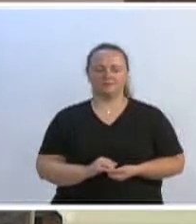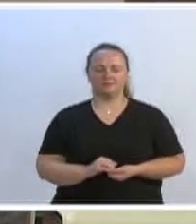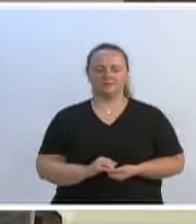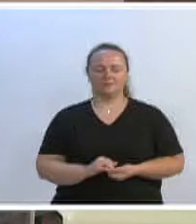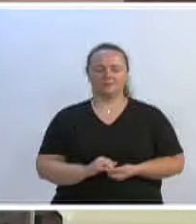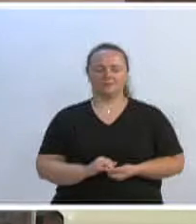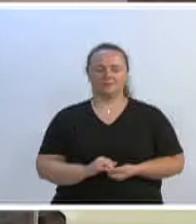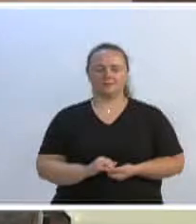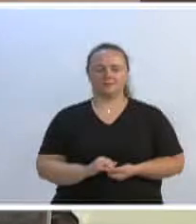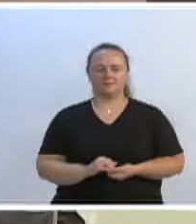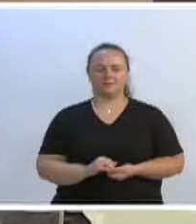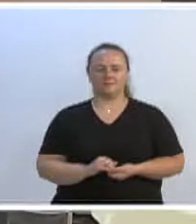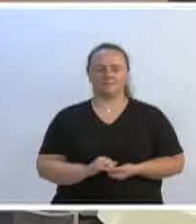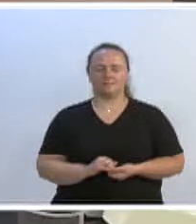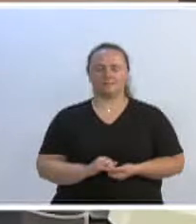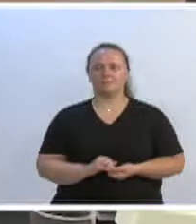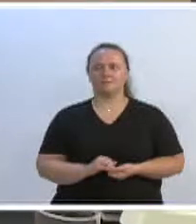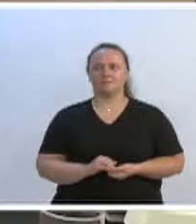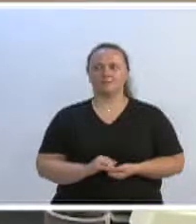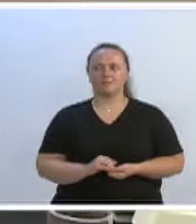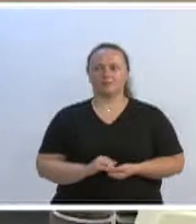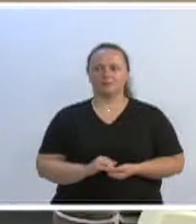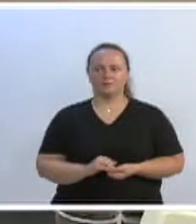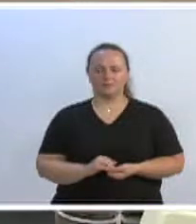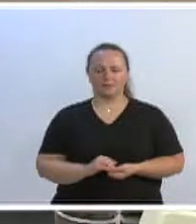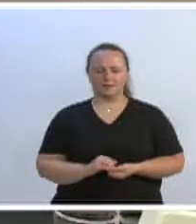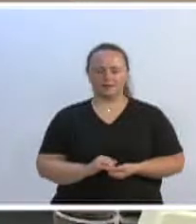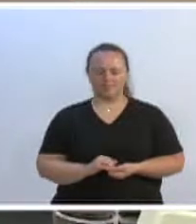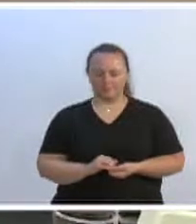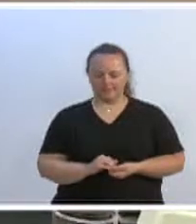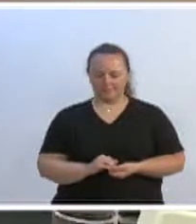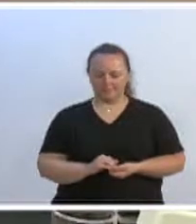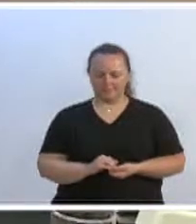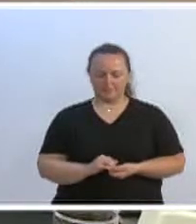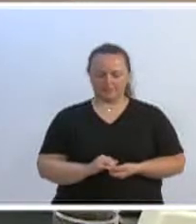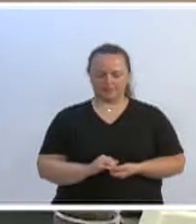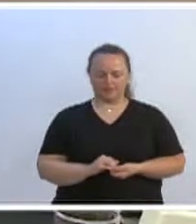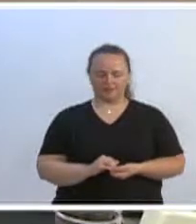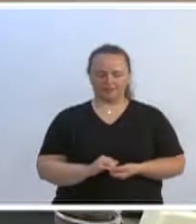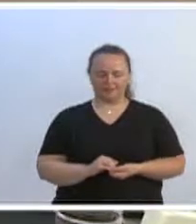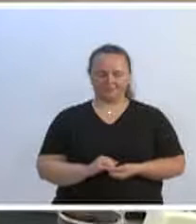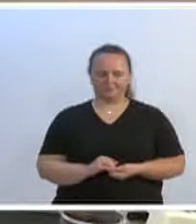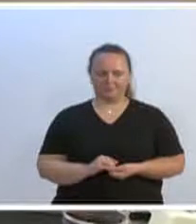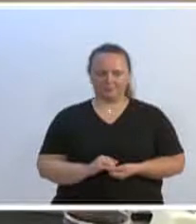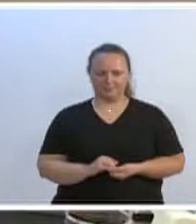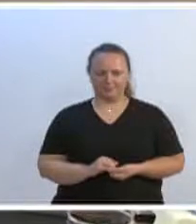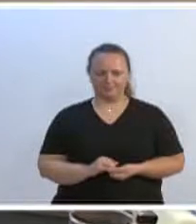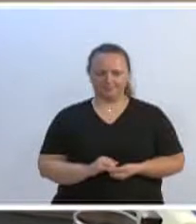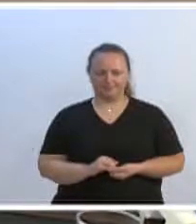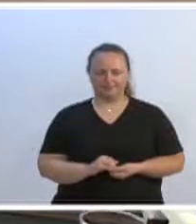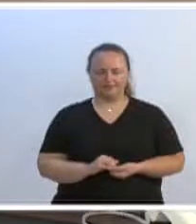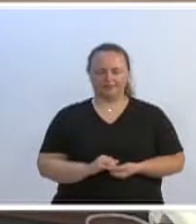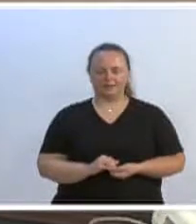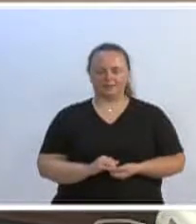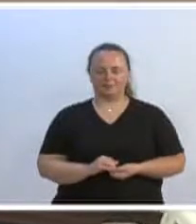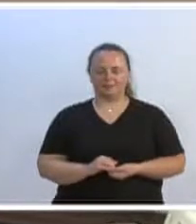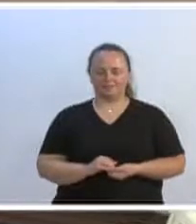Cristina Ferreira, Centro de Memória e Pesquisa Oral CEMOP da FURB, João Carlos von